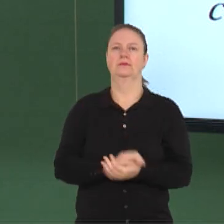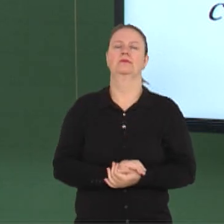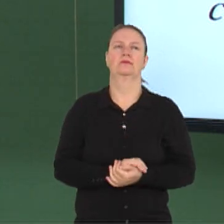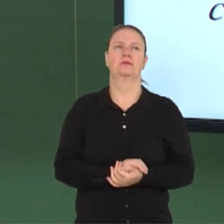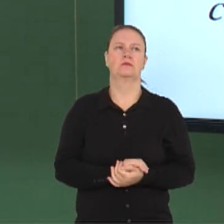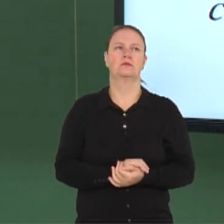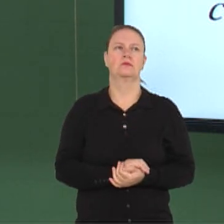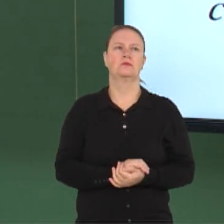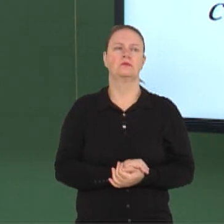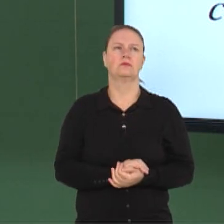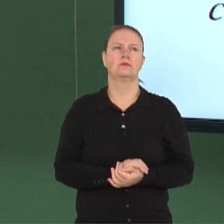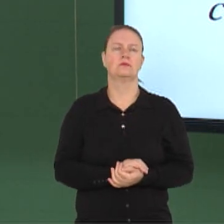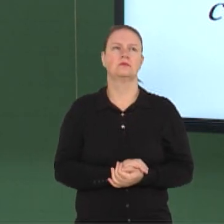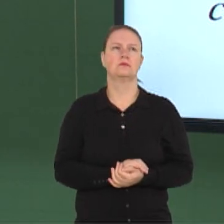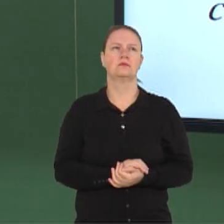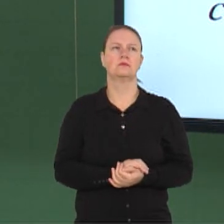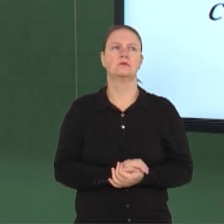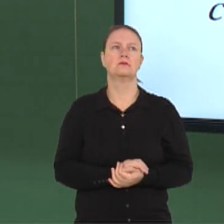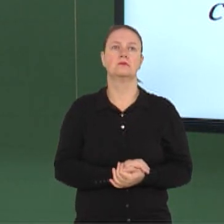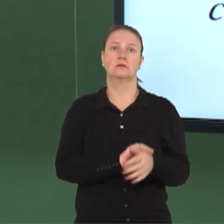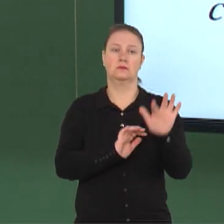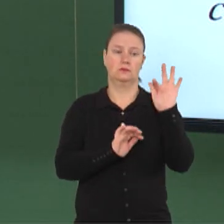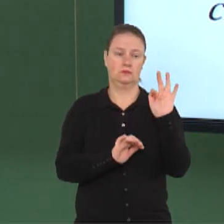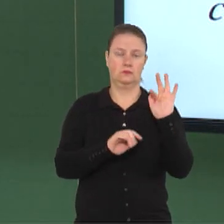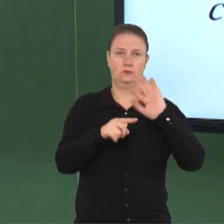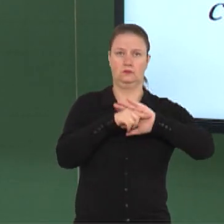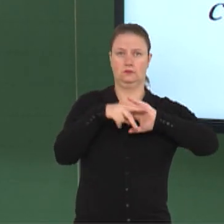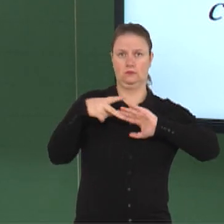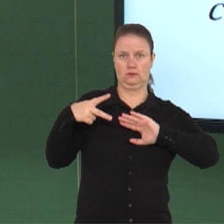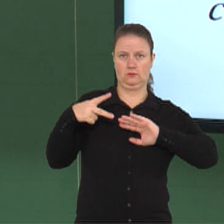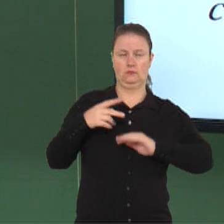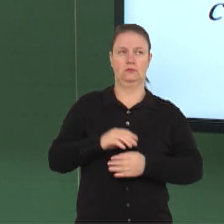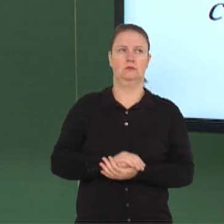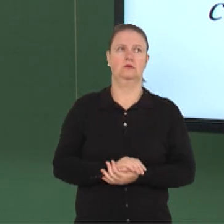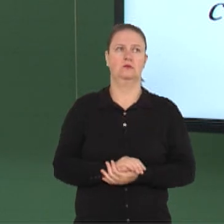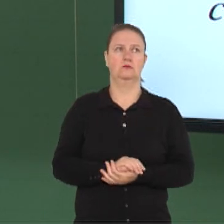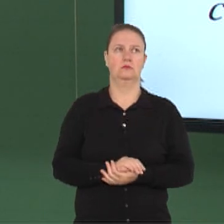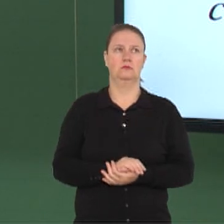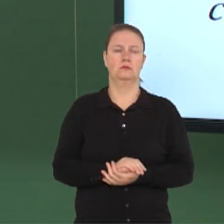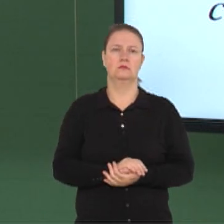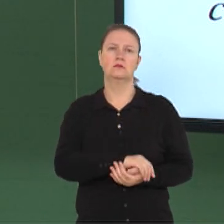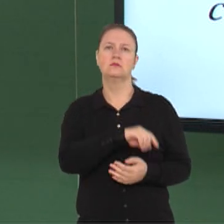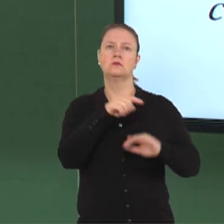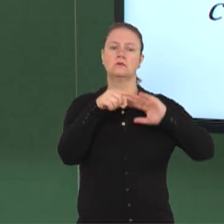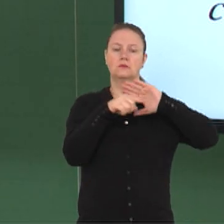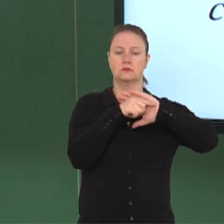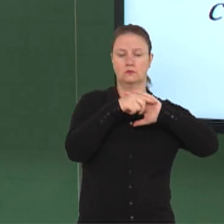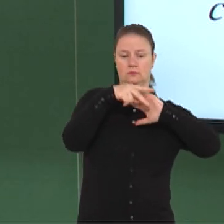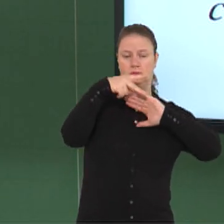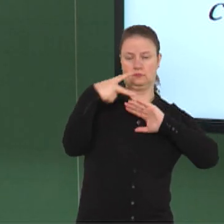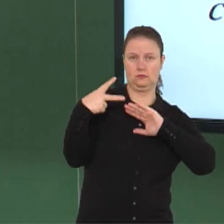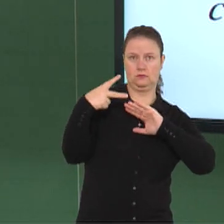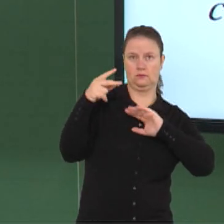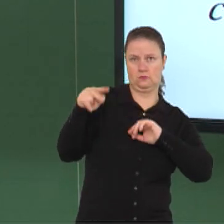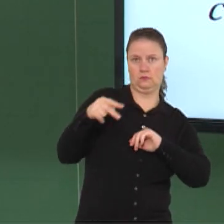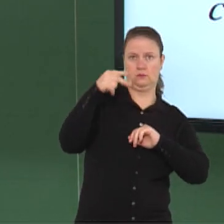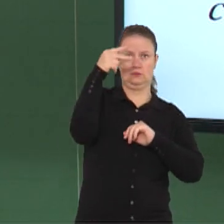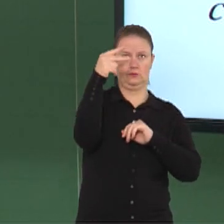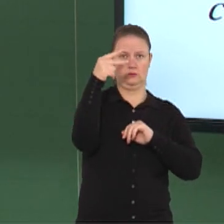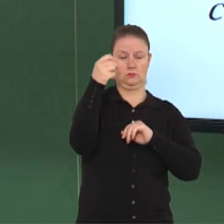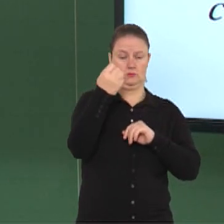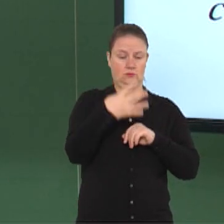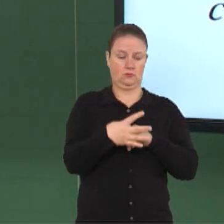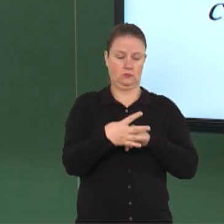fazer o f de menos 2. Substituir x por menos 2. Menos 2 ao quadrado são 4. 4